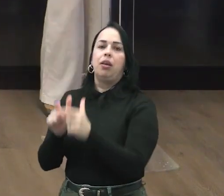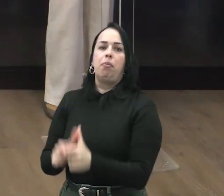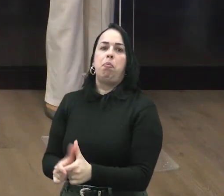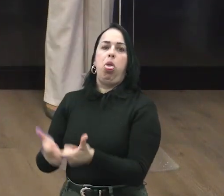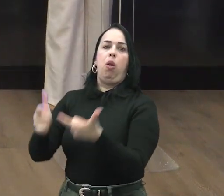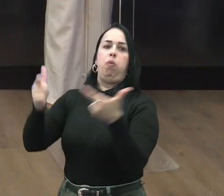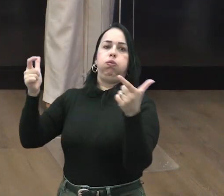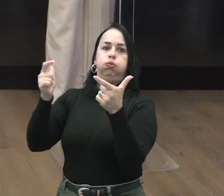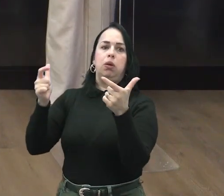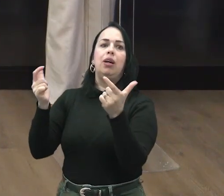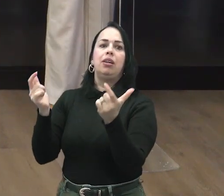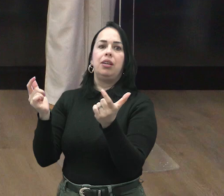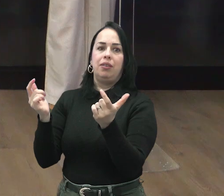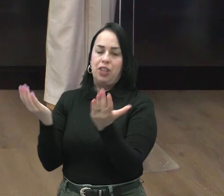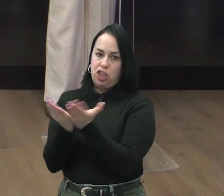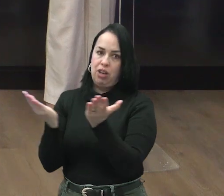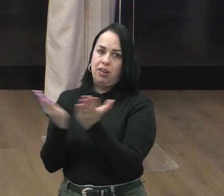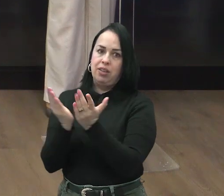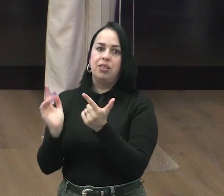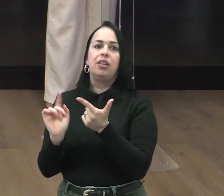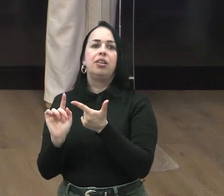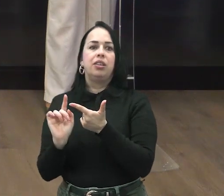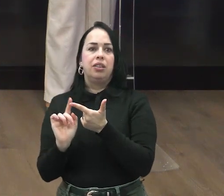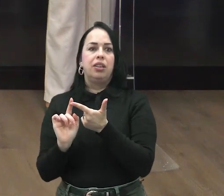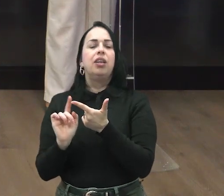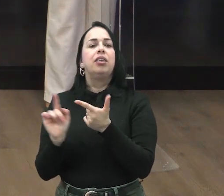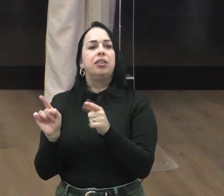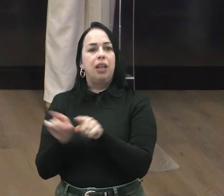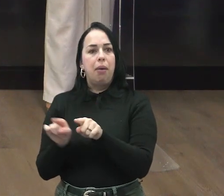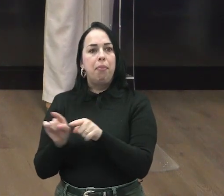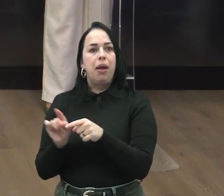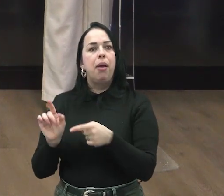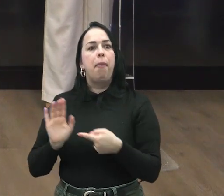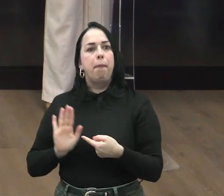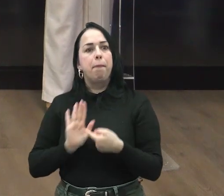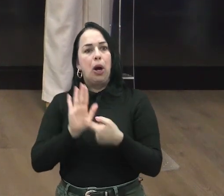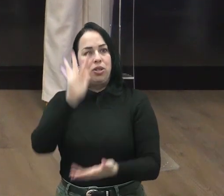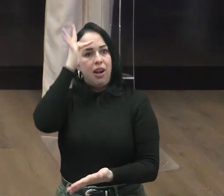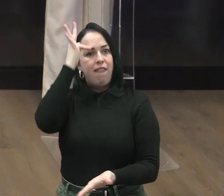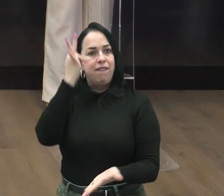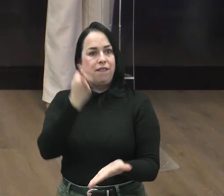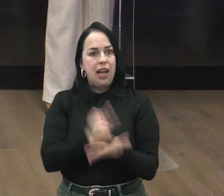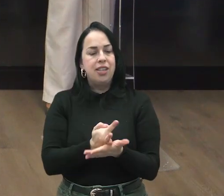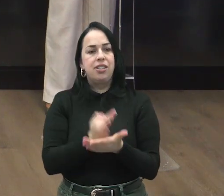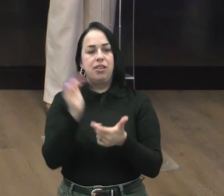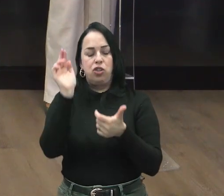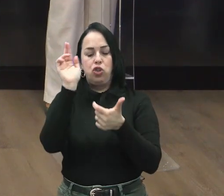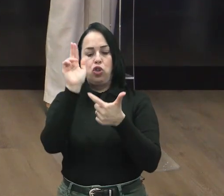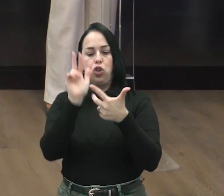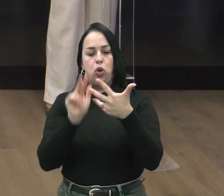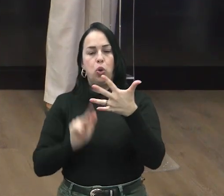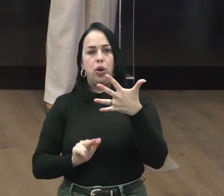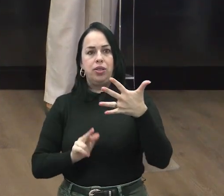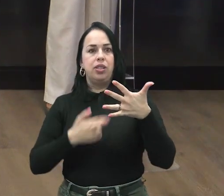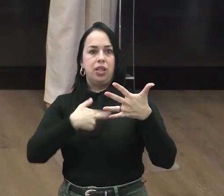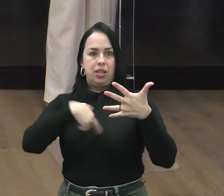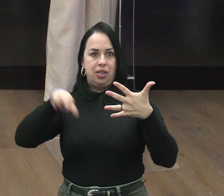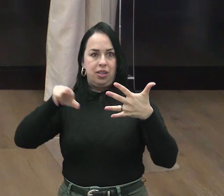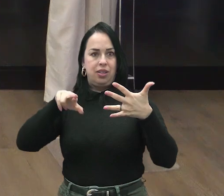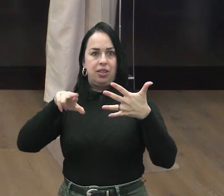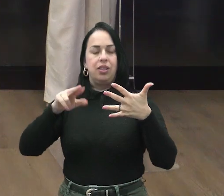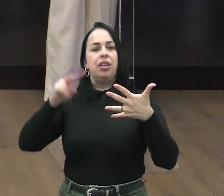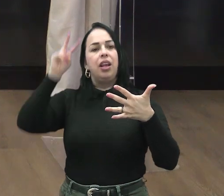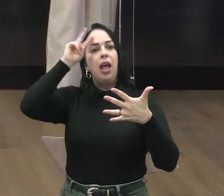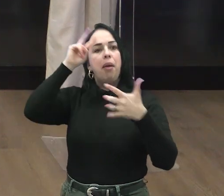um aumento na quantidade de pessoas evangélicas e que também professam fé de religiões que